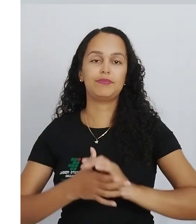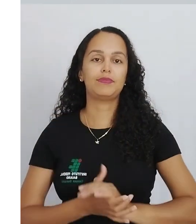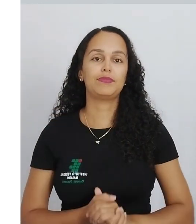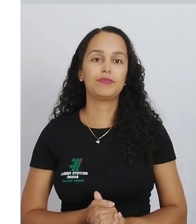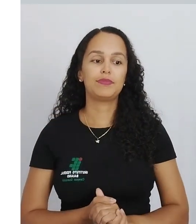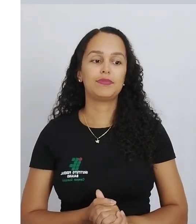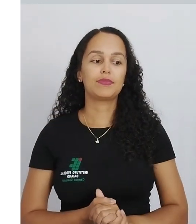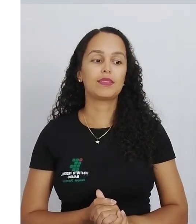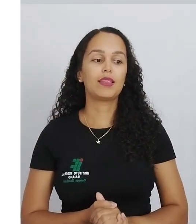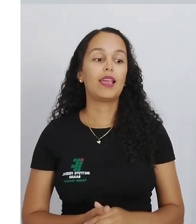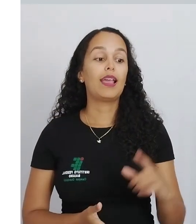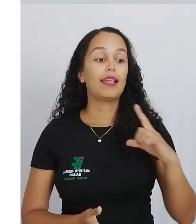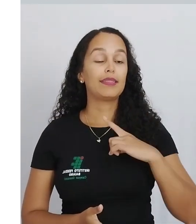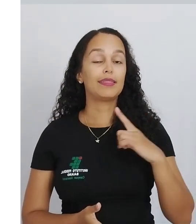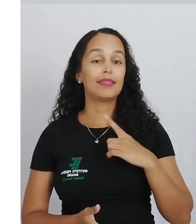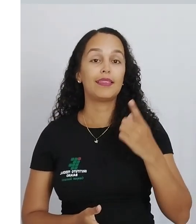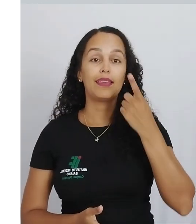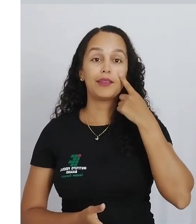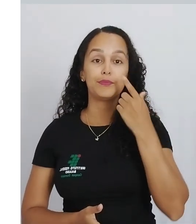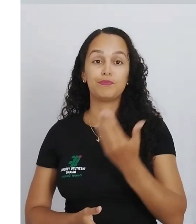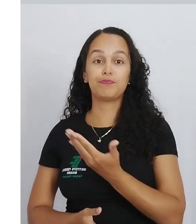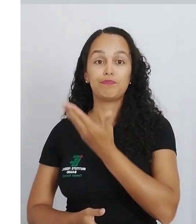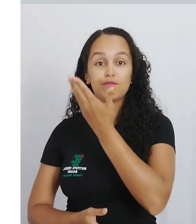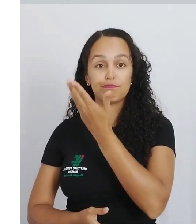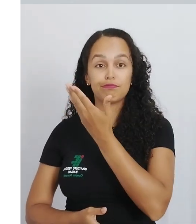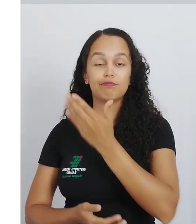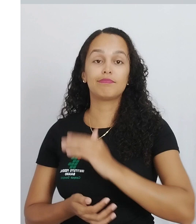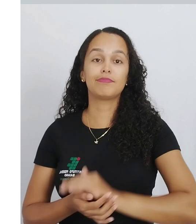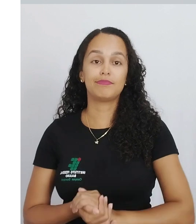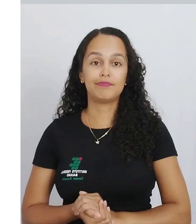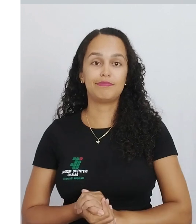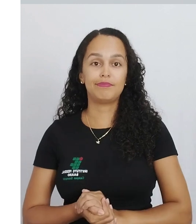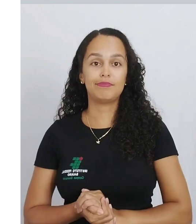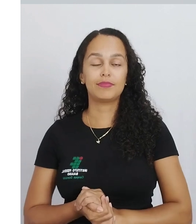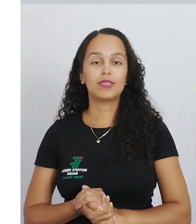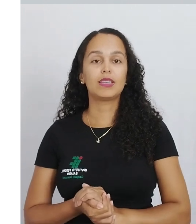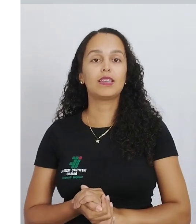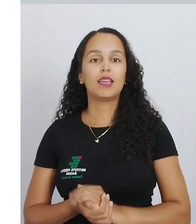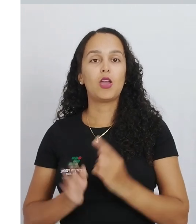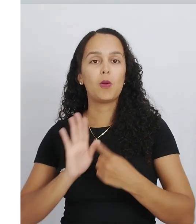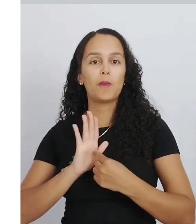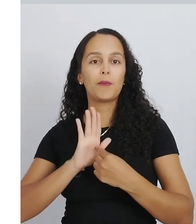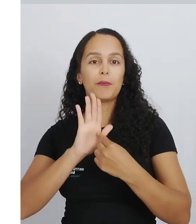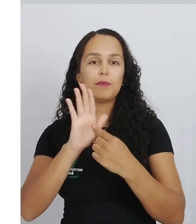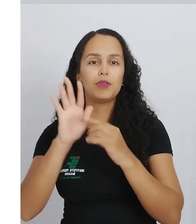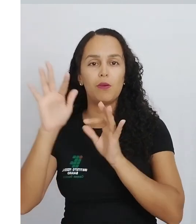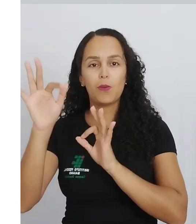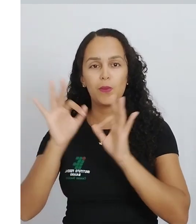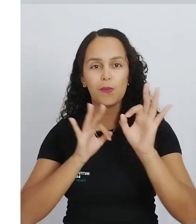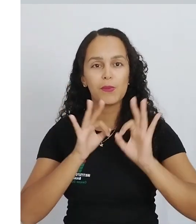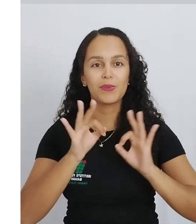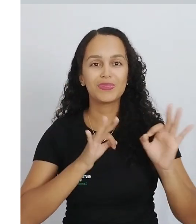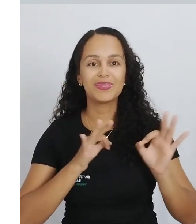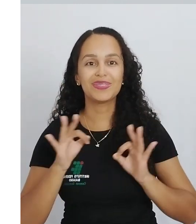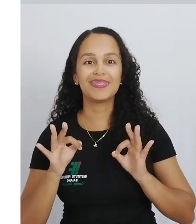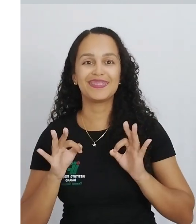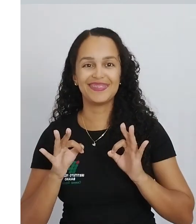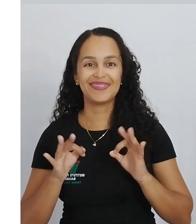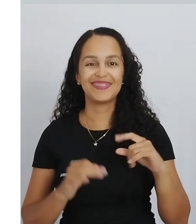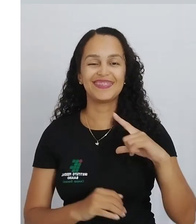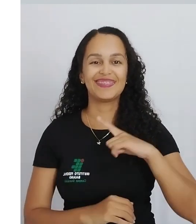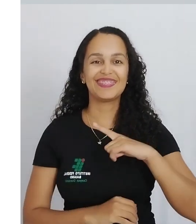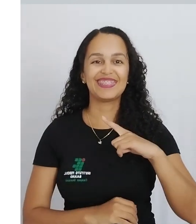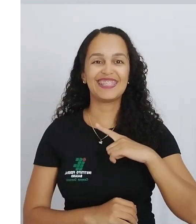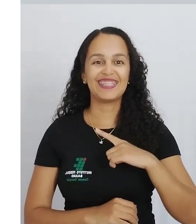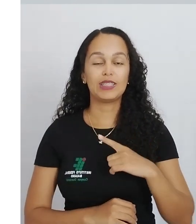Bom, aqui nós temos então, um esquema que mostra os níveis organizacionais que nós vamos encontrar,